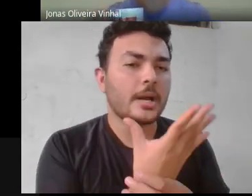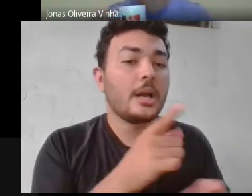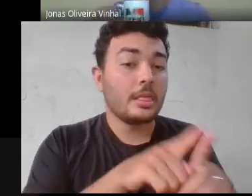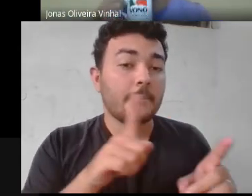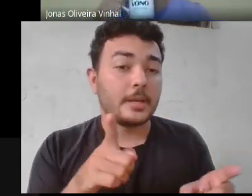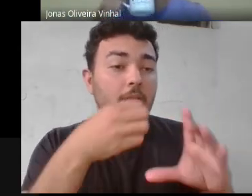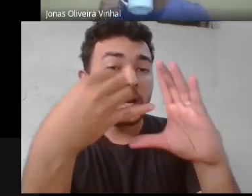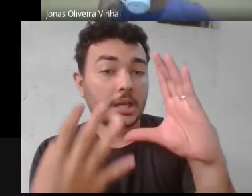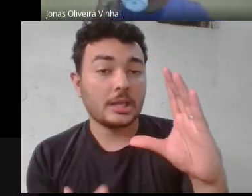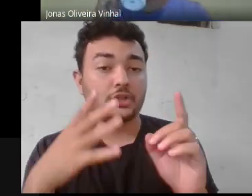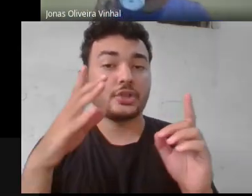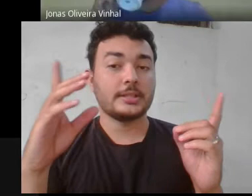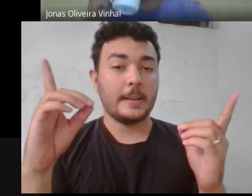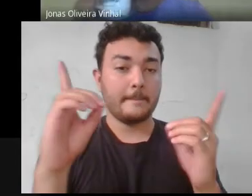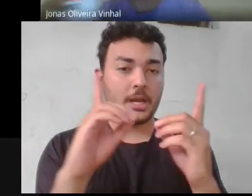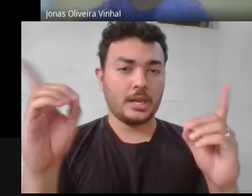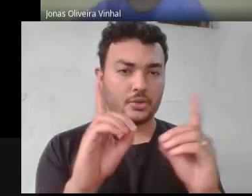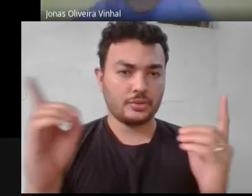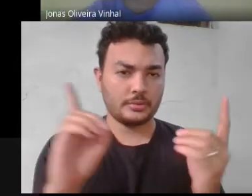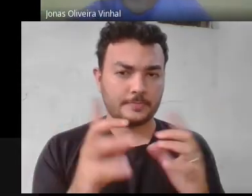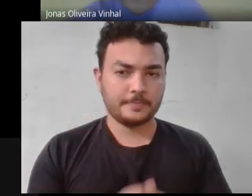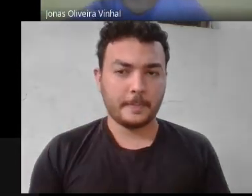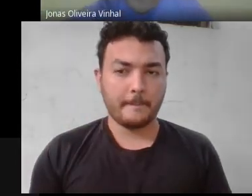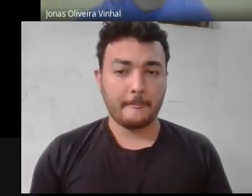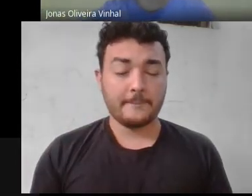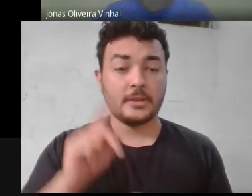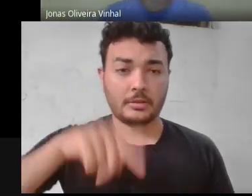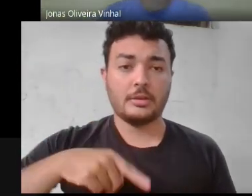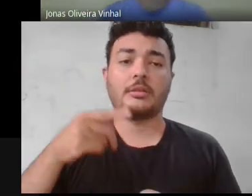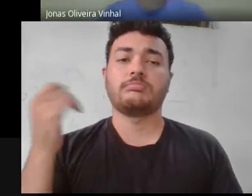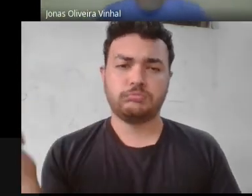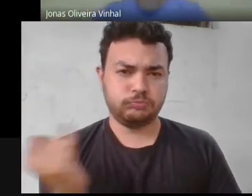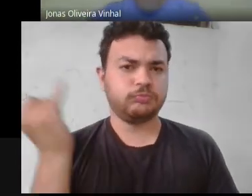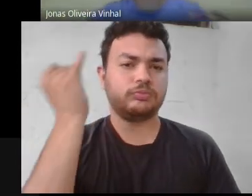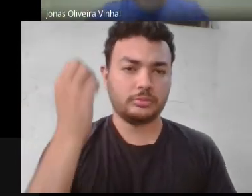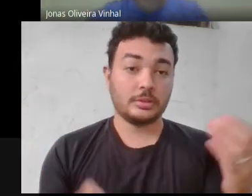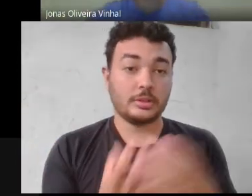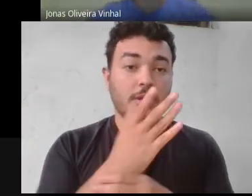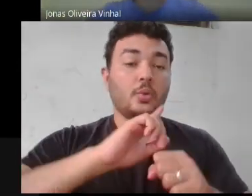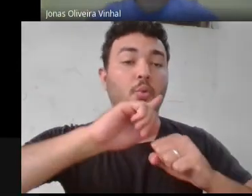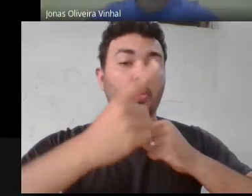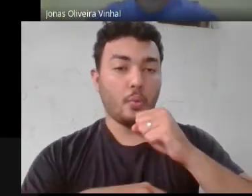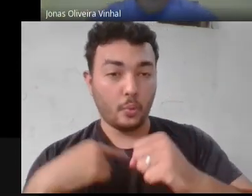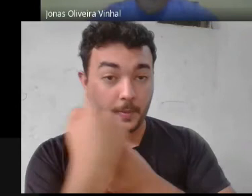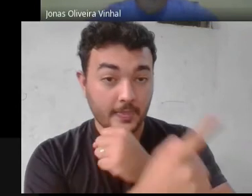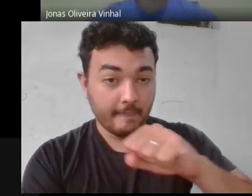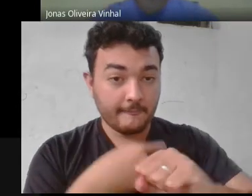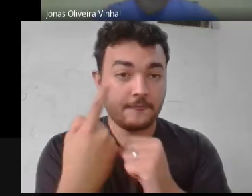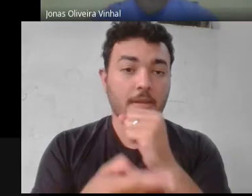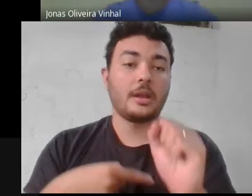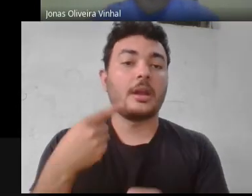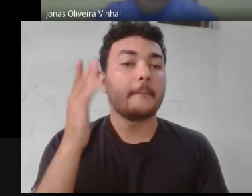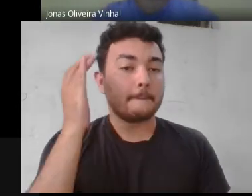às propriedades magnéticas. E o fundamental em relação à formação dos orbitais híbridos, que é muito importante, que ajuda a gente a